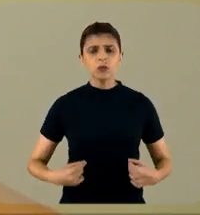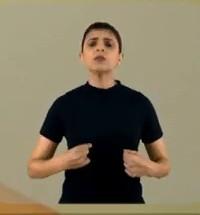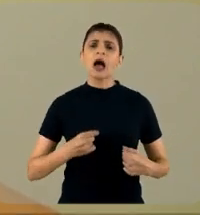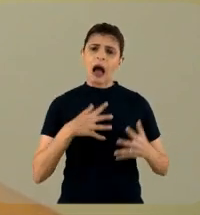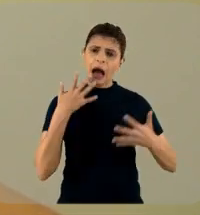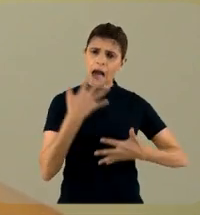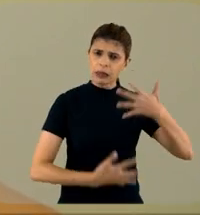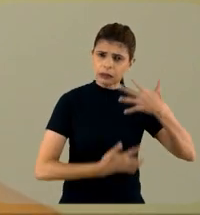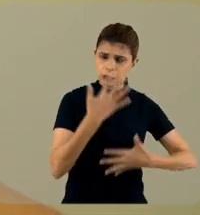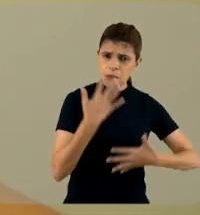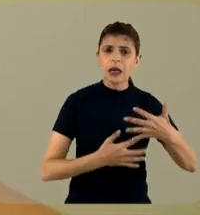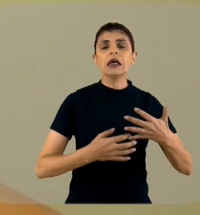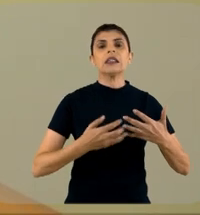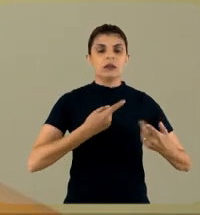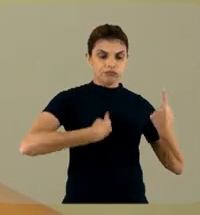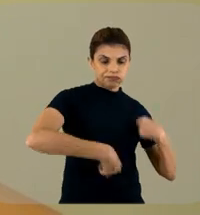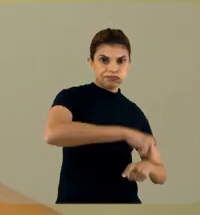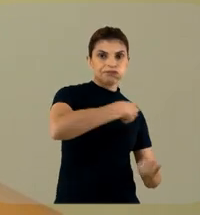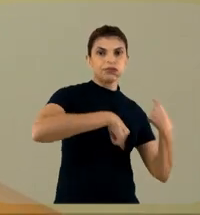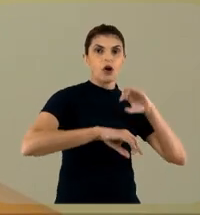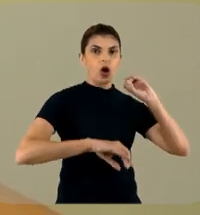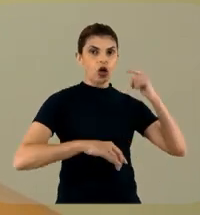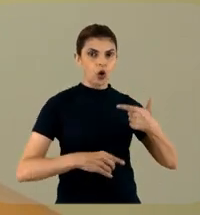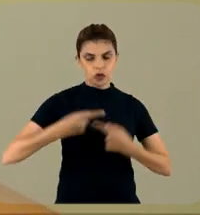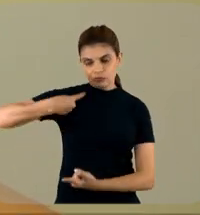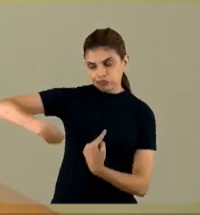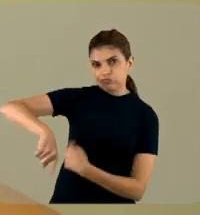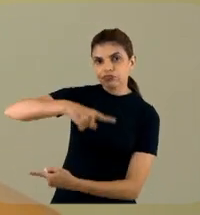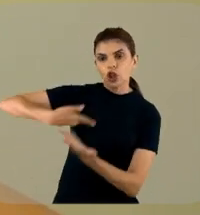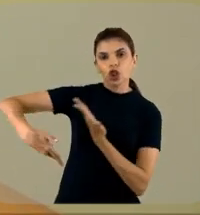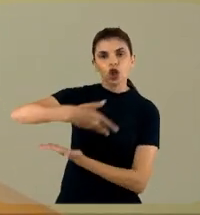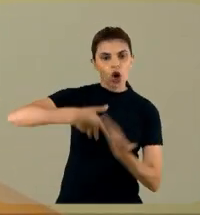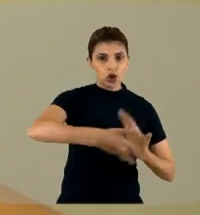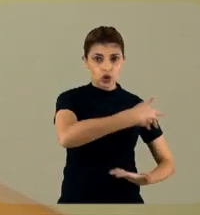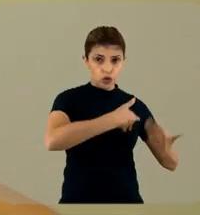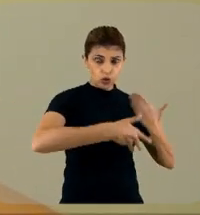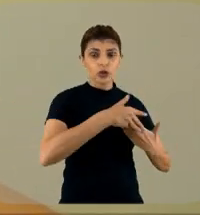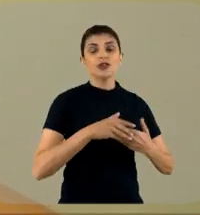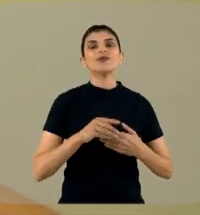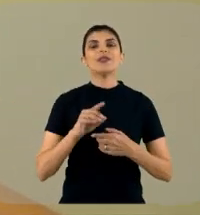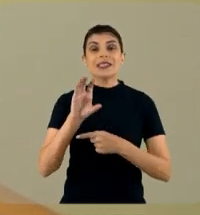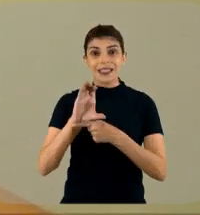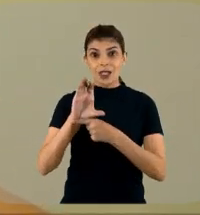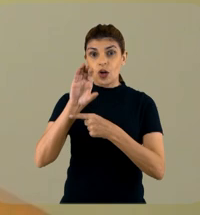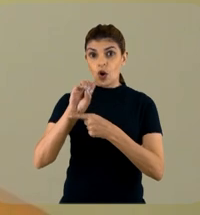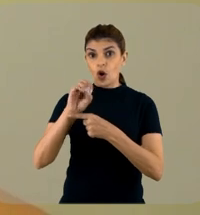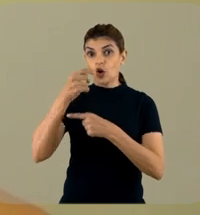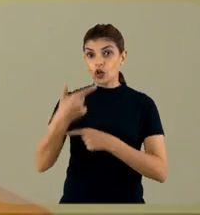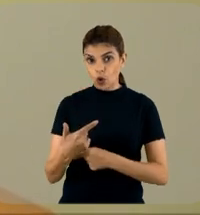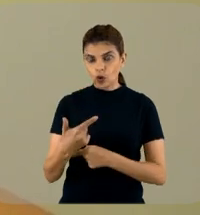fisiologia pulmonar Altera a capacidade de trocas gasosas né Eh impedindo por exemplo que o dióxido de carbono né o